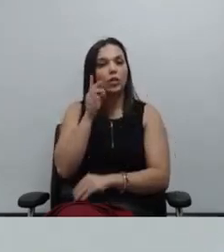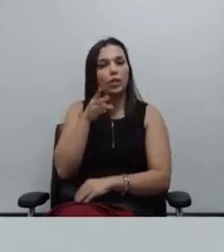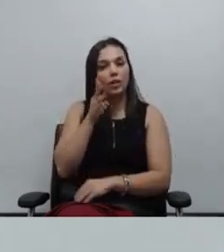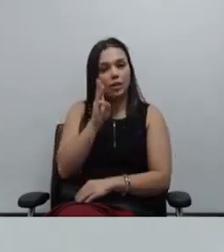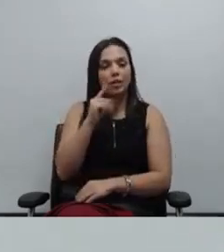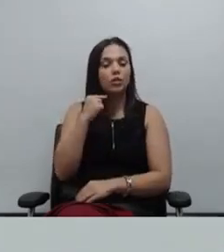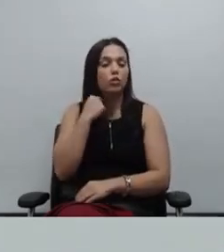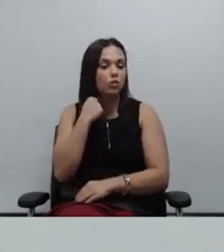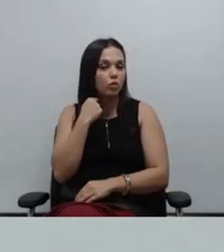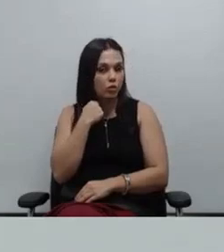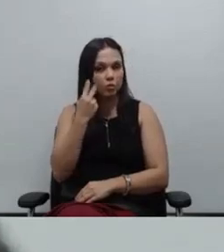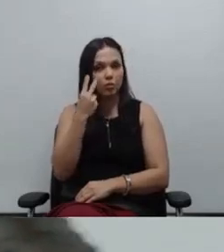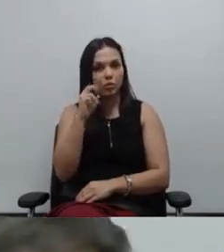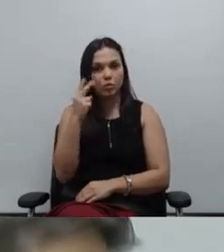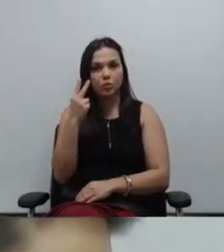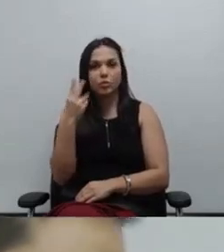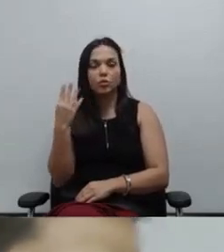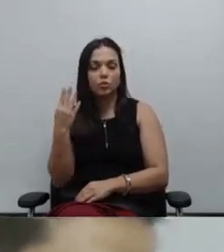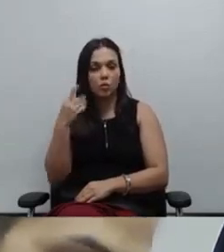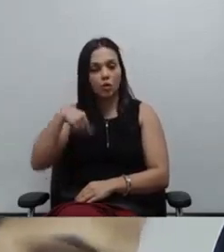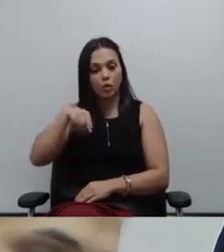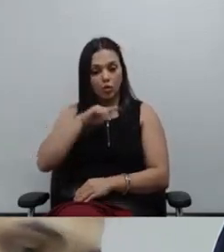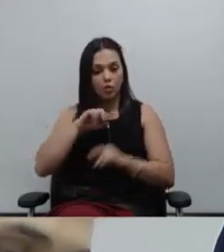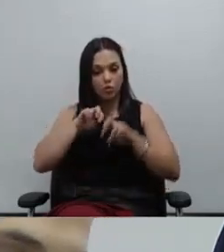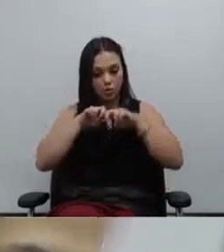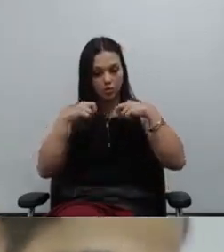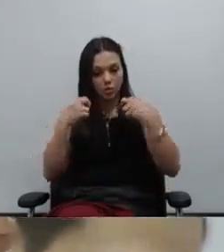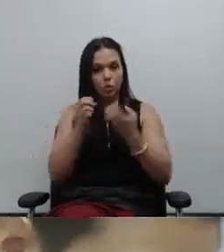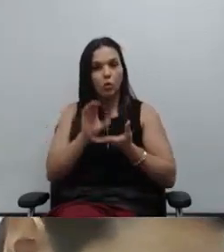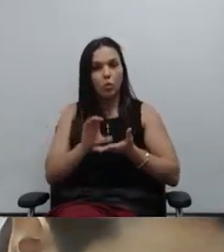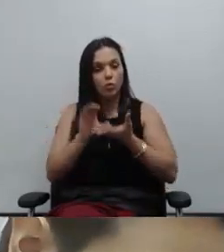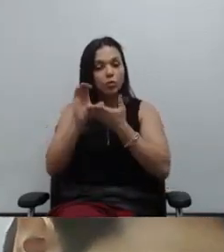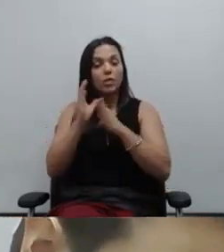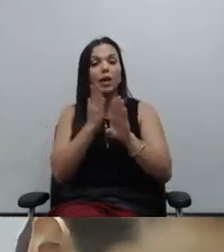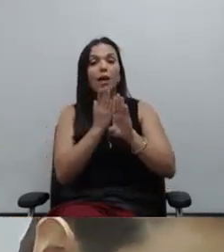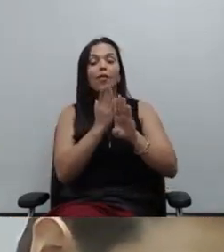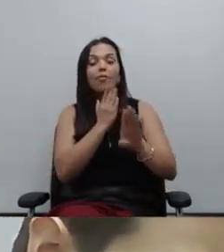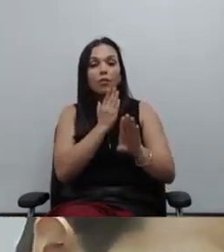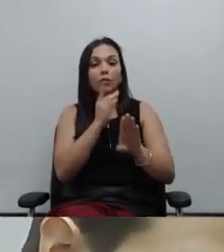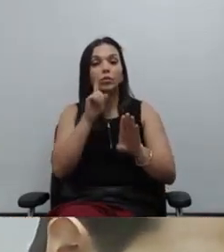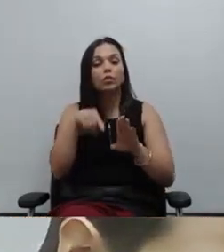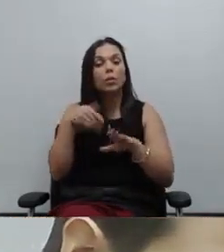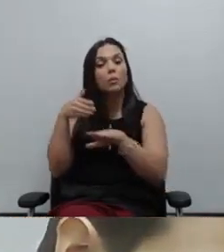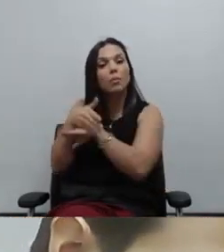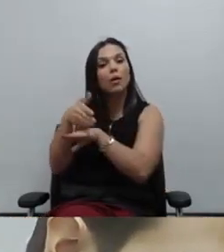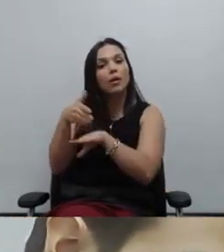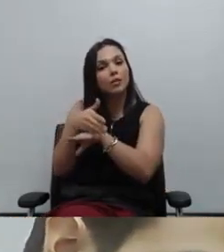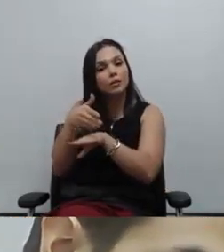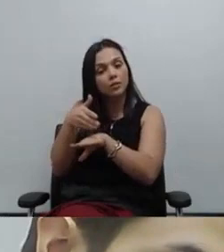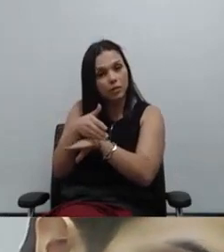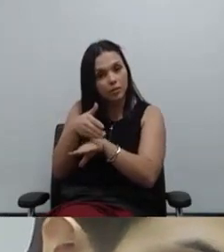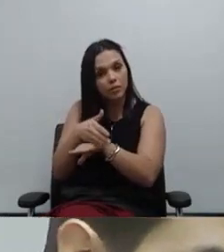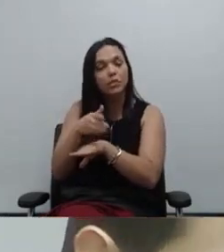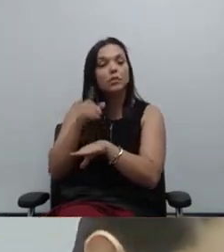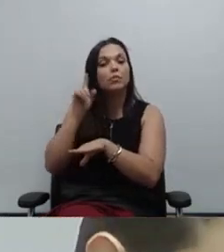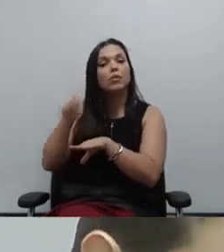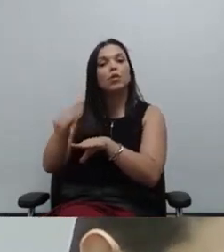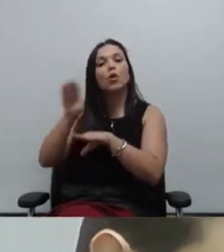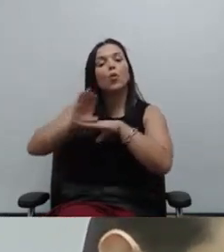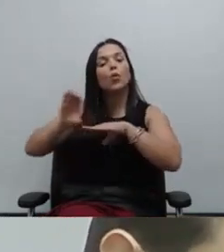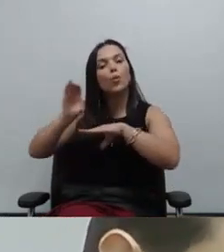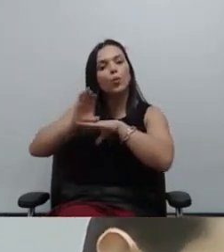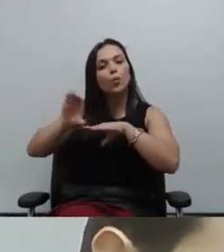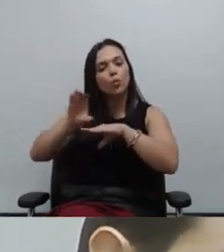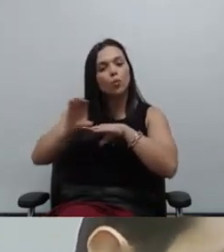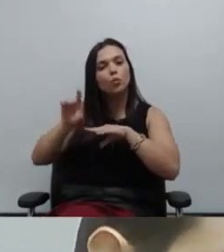3/5/2024, este Conselho Superior deferiu os seguintes afastamentos para participação no evento Letramento Anticapacitista no dia 8 de